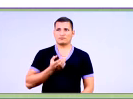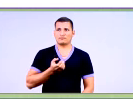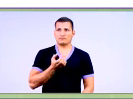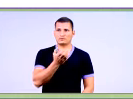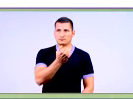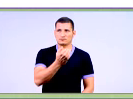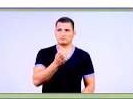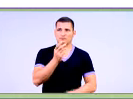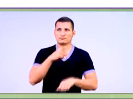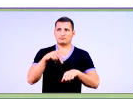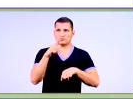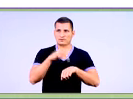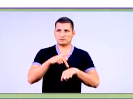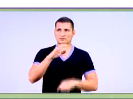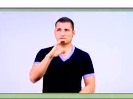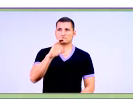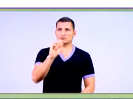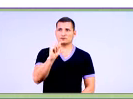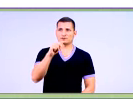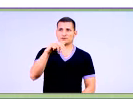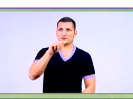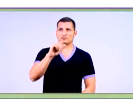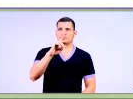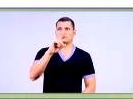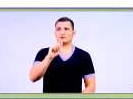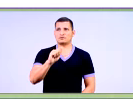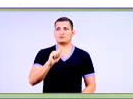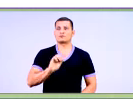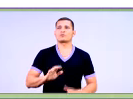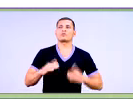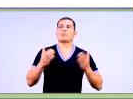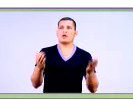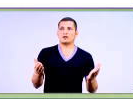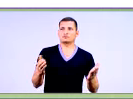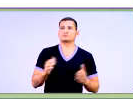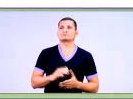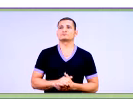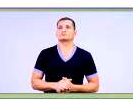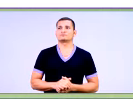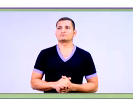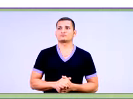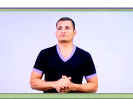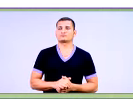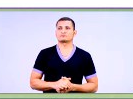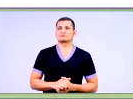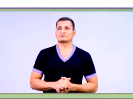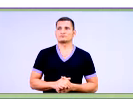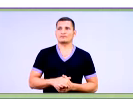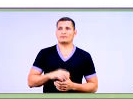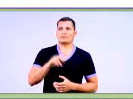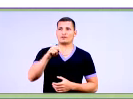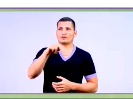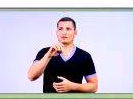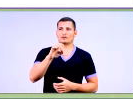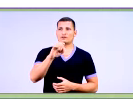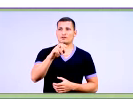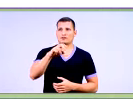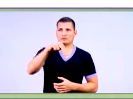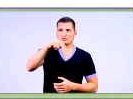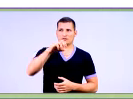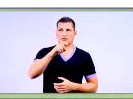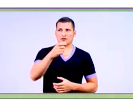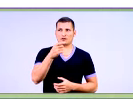o Canadá. Quando? Quando isso? Olha a expressão de tempo que a professora Elisângela explicou. Next year, que significa